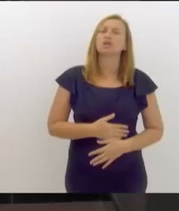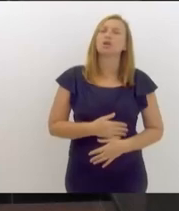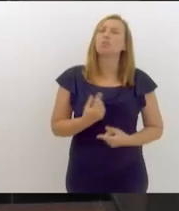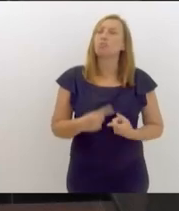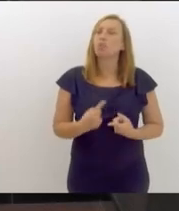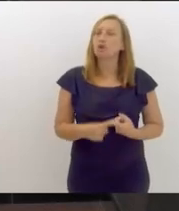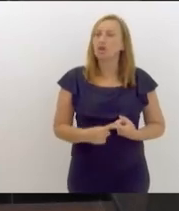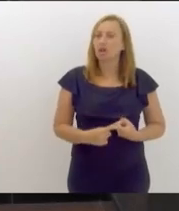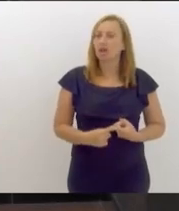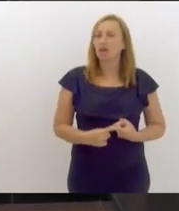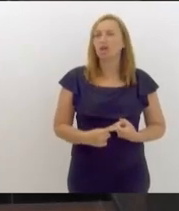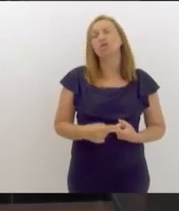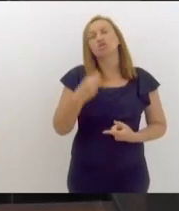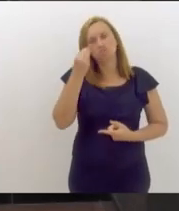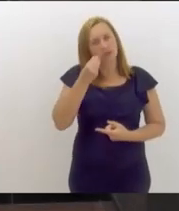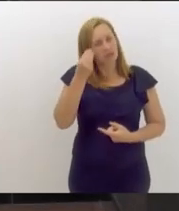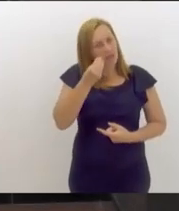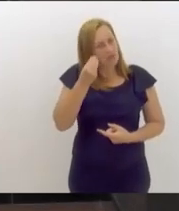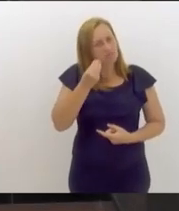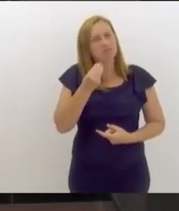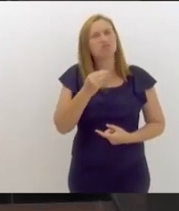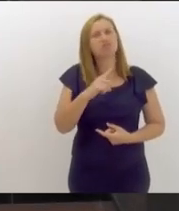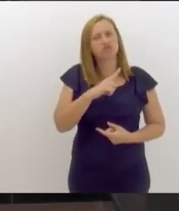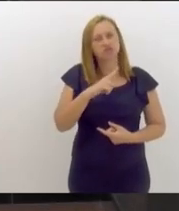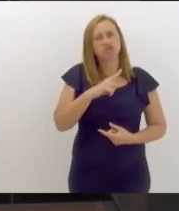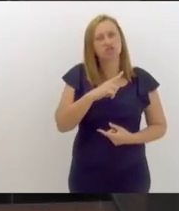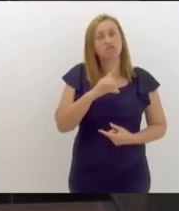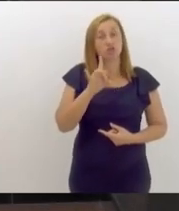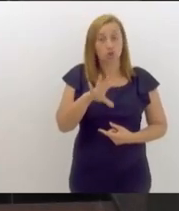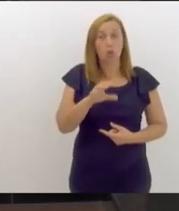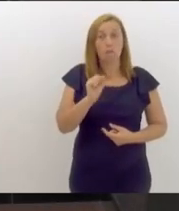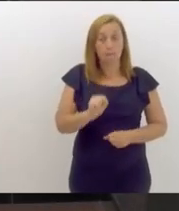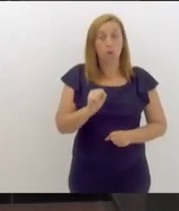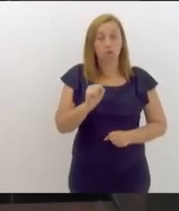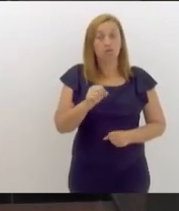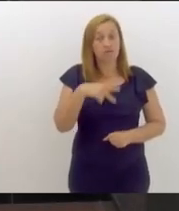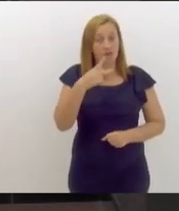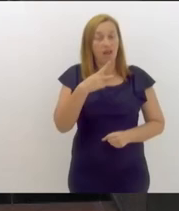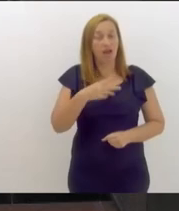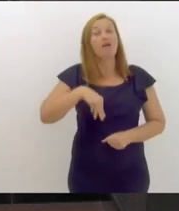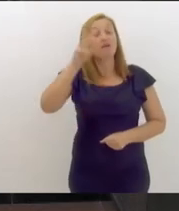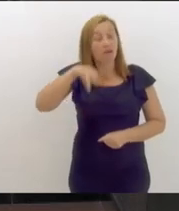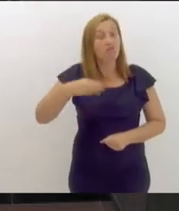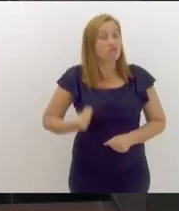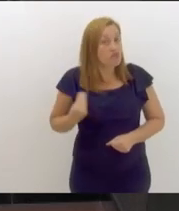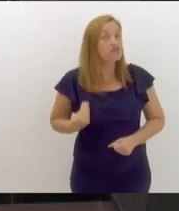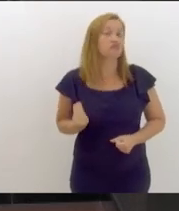porque eu passei por situações pois só pode falar quem passa